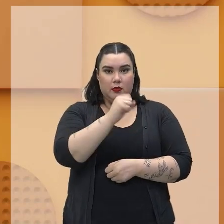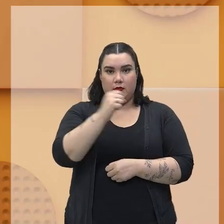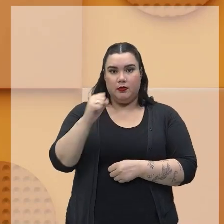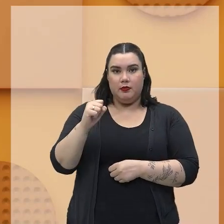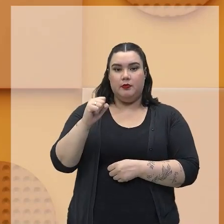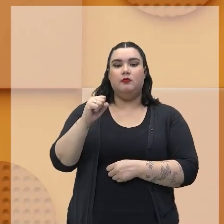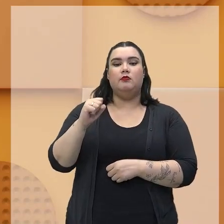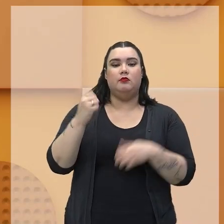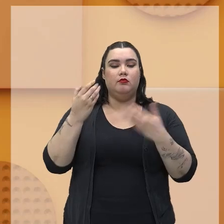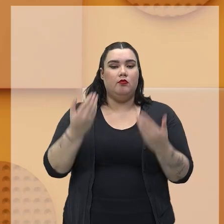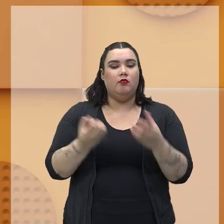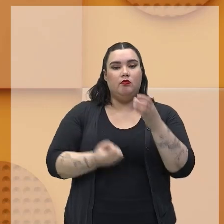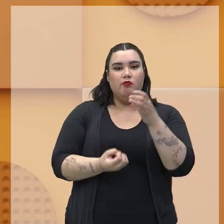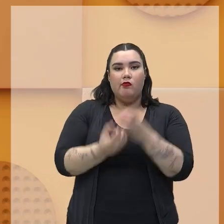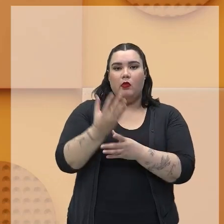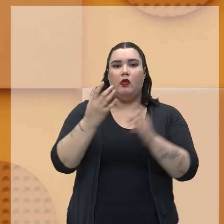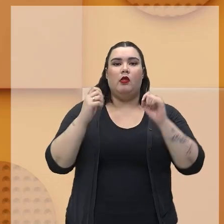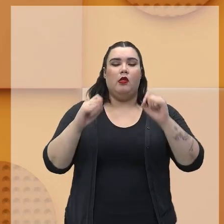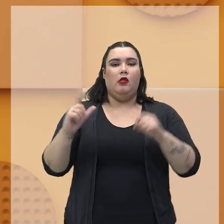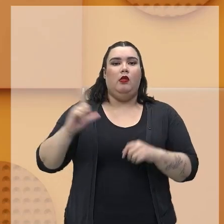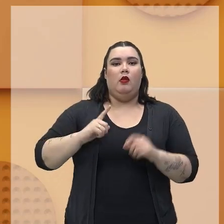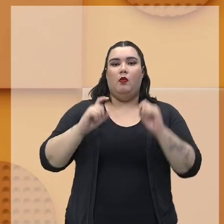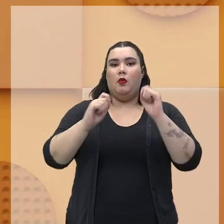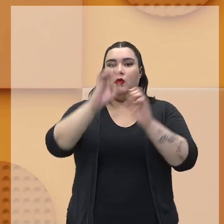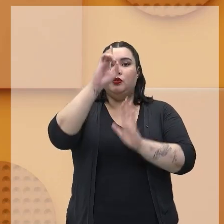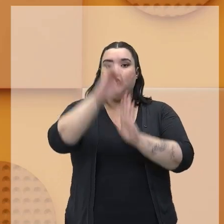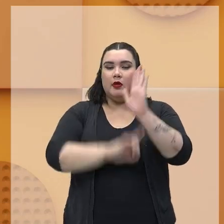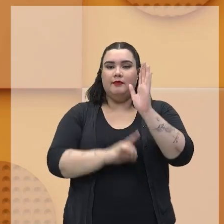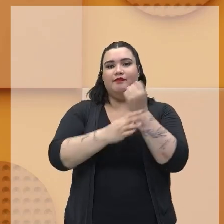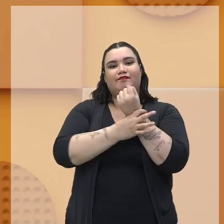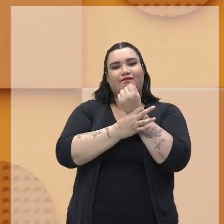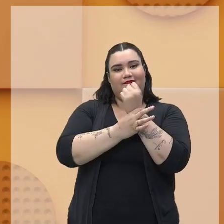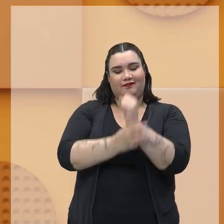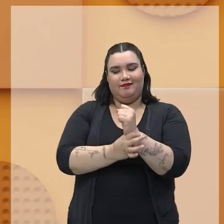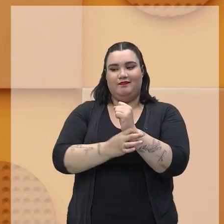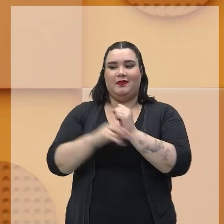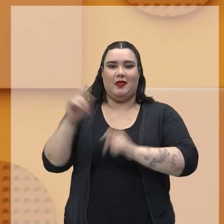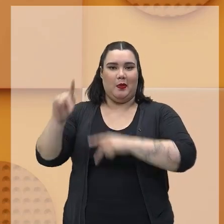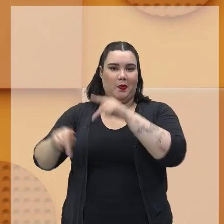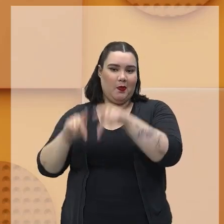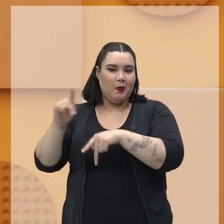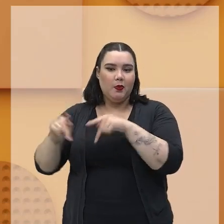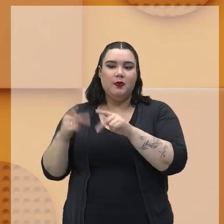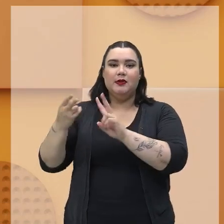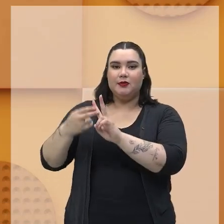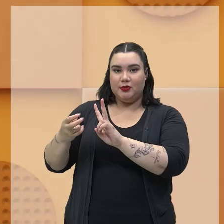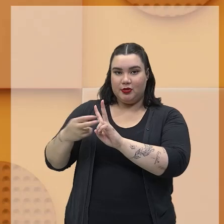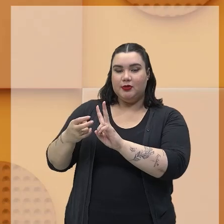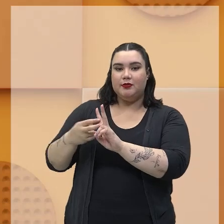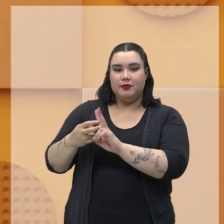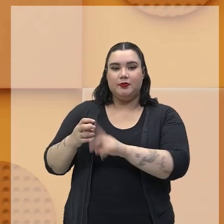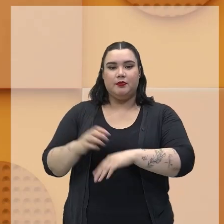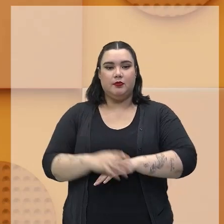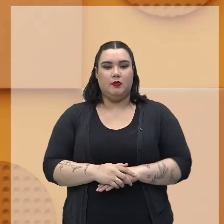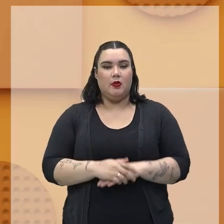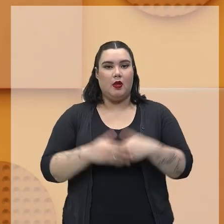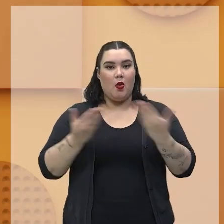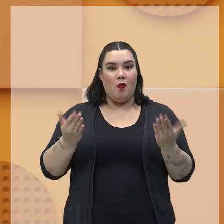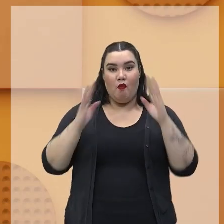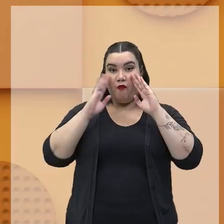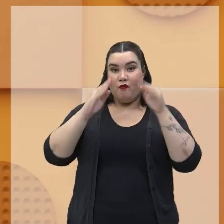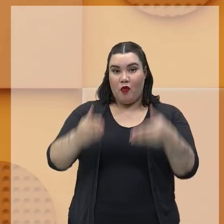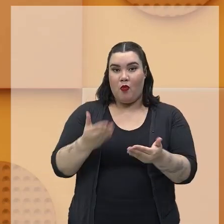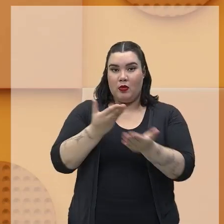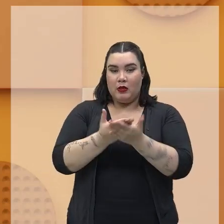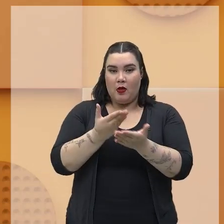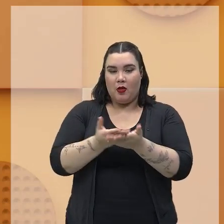1988, ele foi colocado em prática de forma a assegurar o direito dessas populações indígenas. Galera, é sobre isso que a gente vai